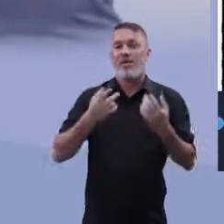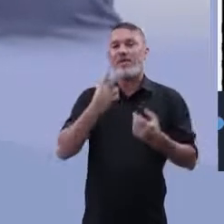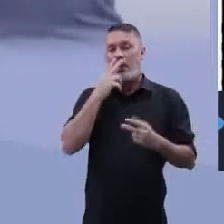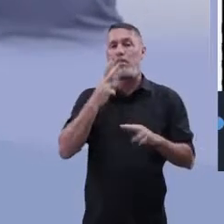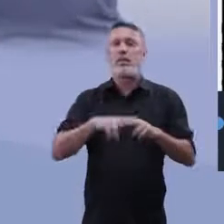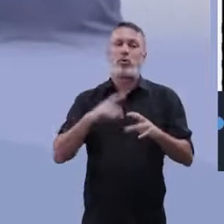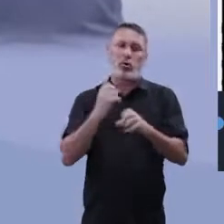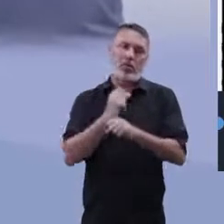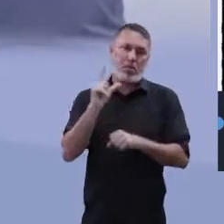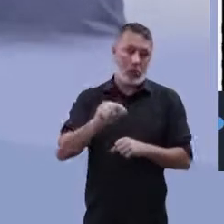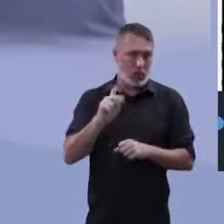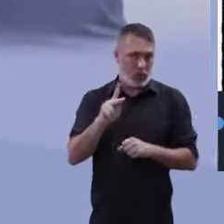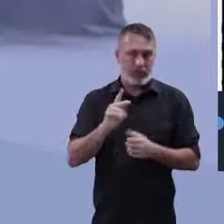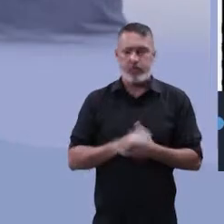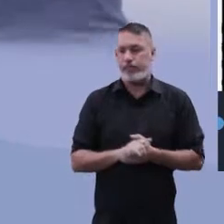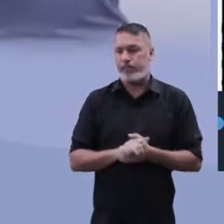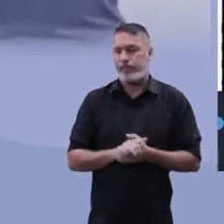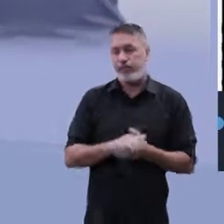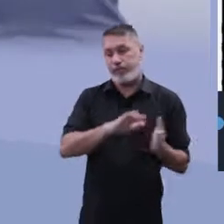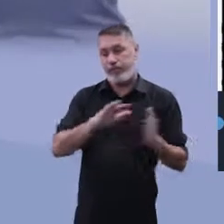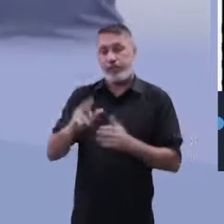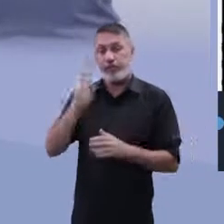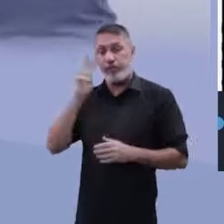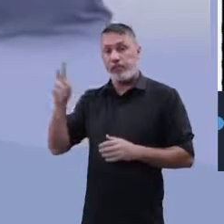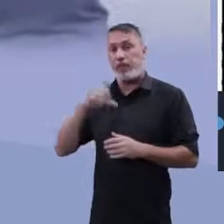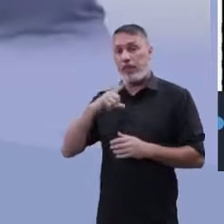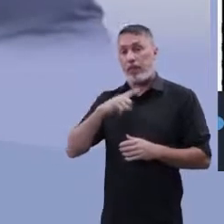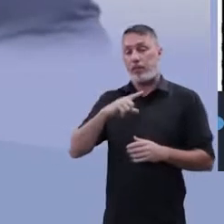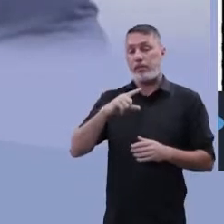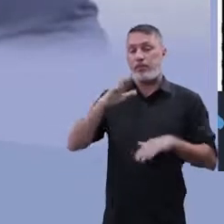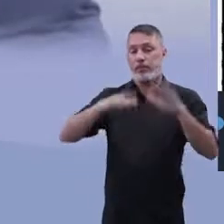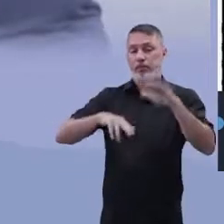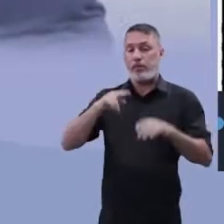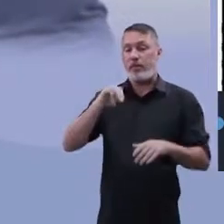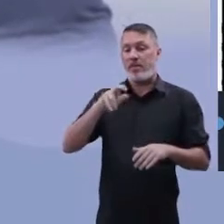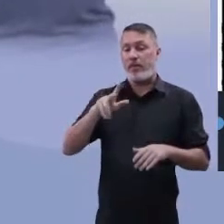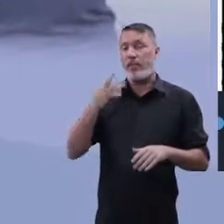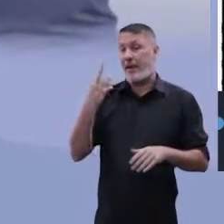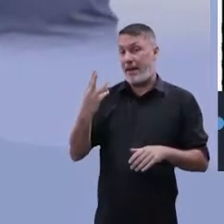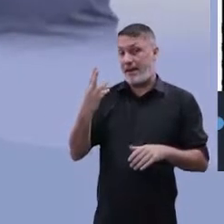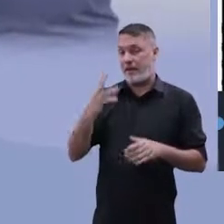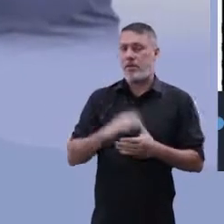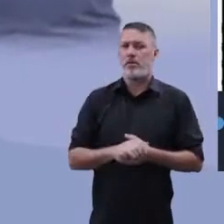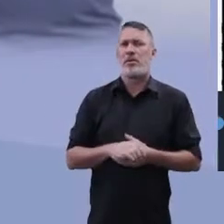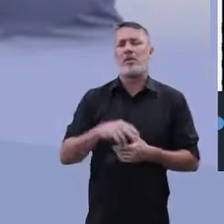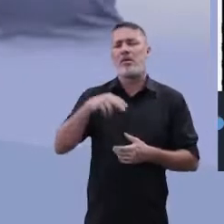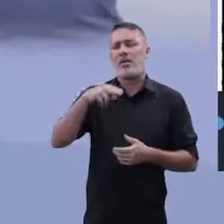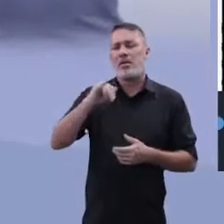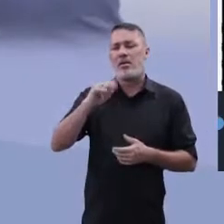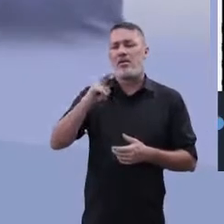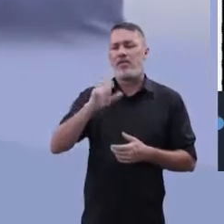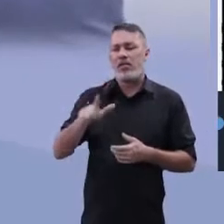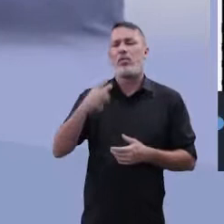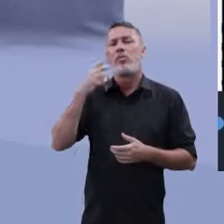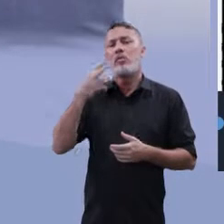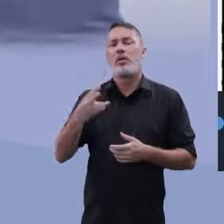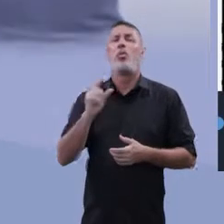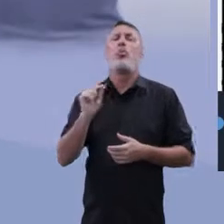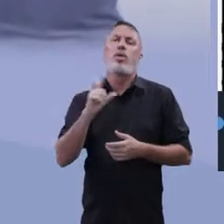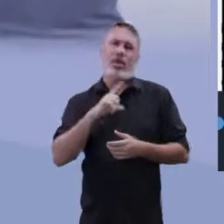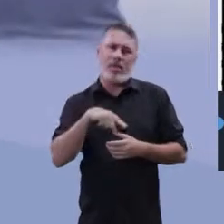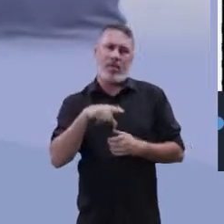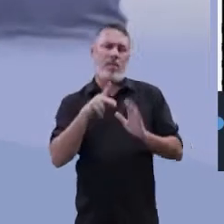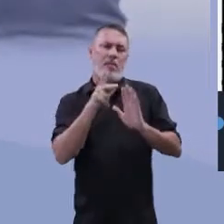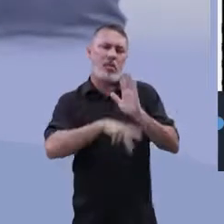ficar preso, ok? Então nós temos ali, ó, o nível 3. O que é o nível 3? Né? É um projeto de texto